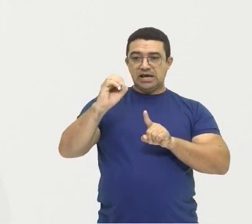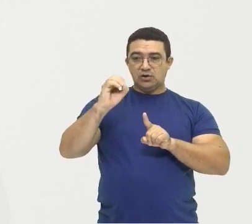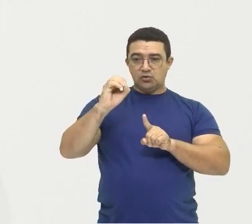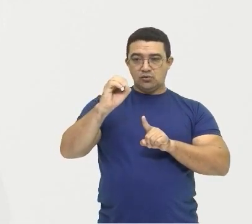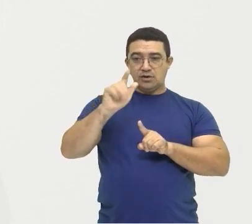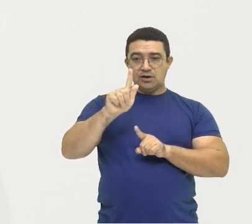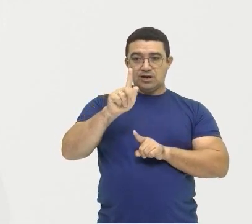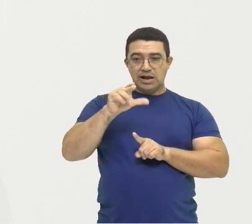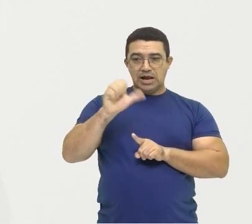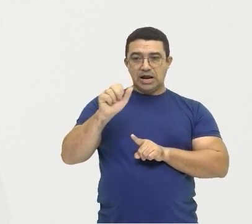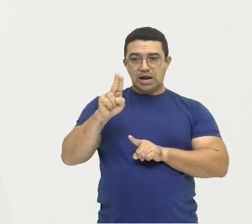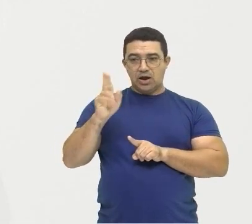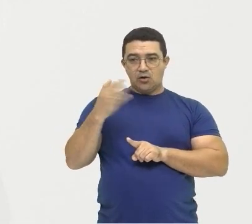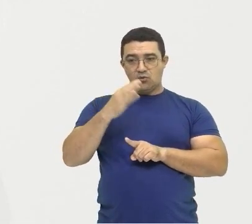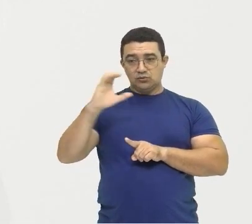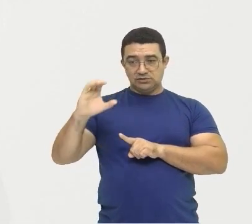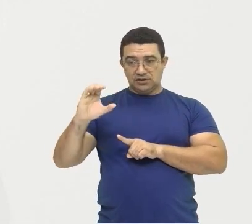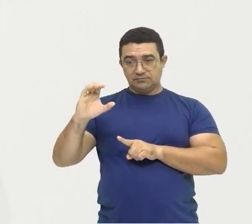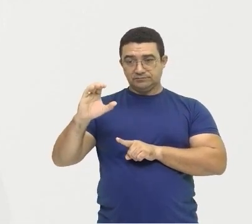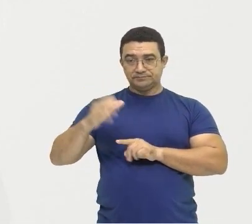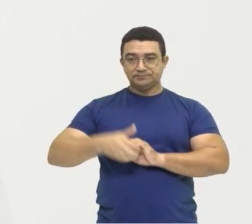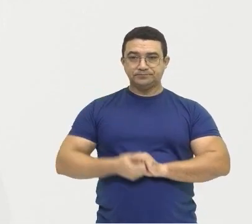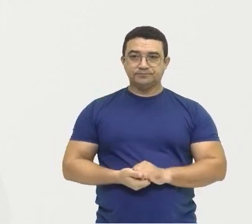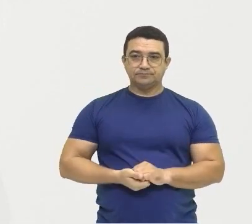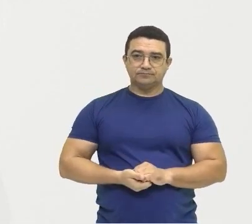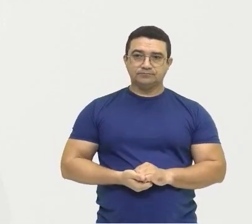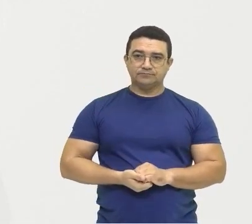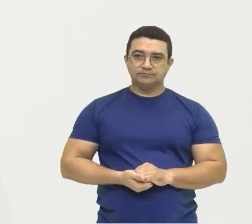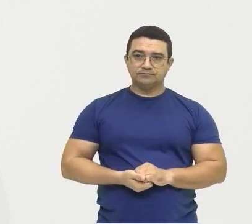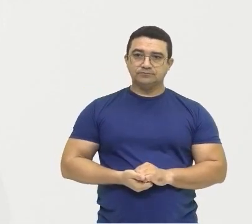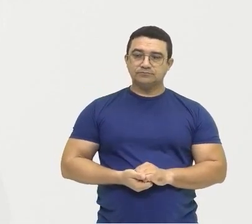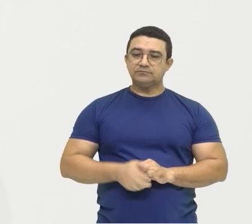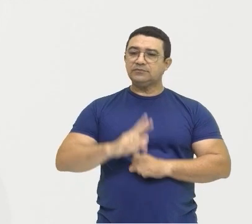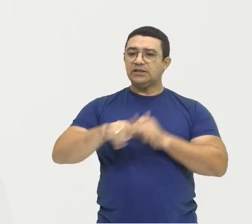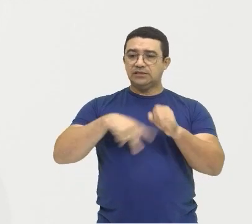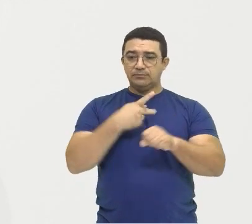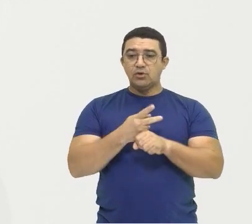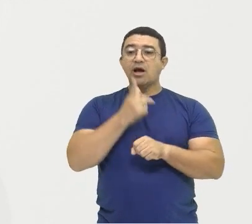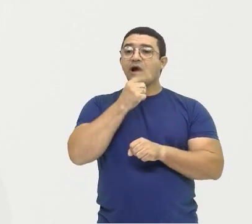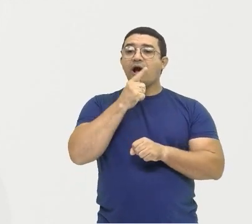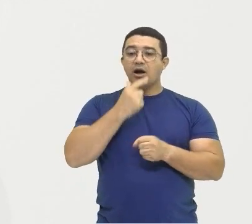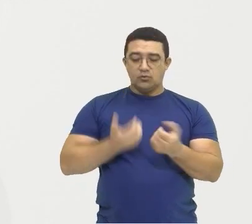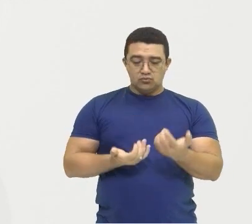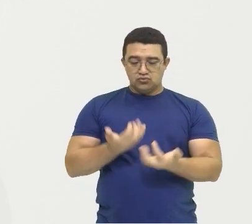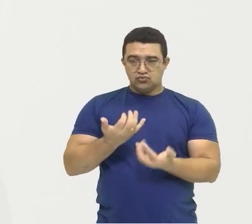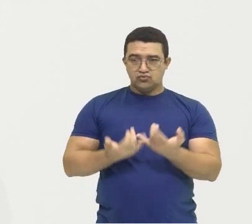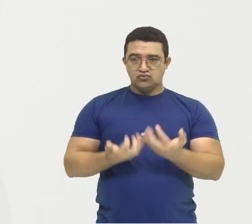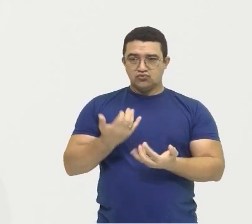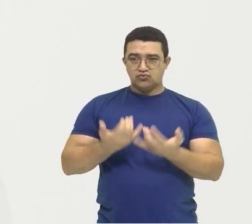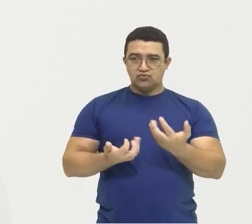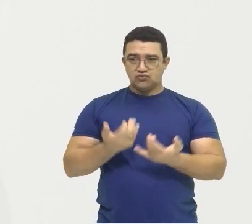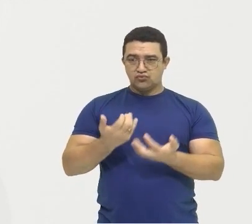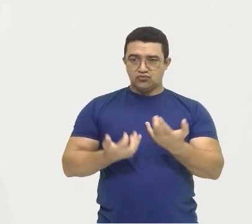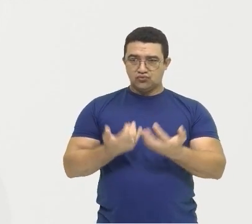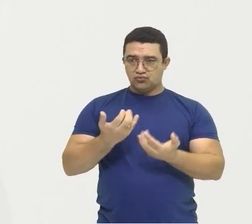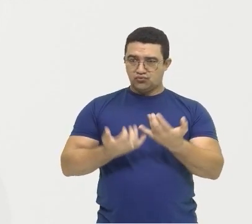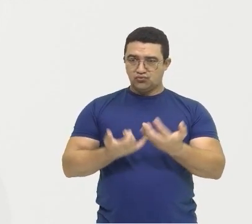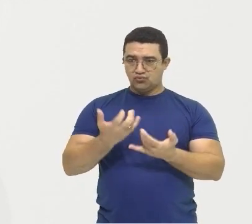Celsius, o ponto de fusão da água. E aí ele ferveu a água, colocou lá o aparelhozinho dele, o